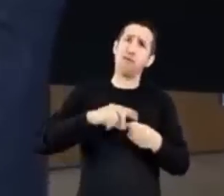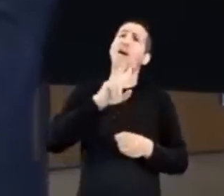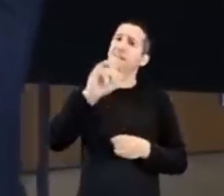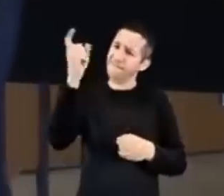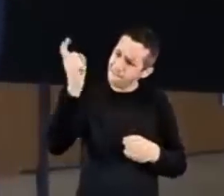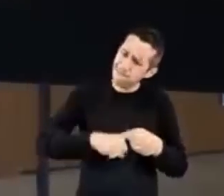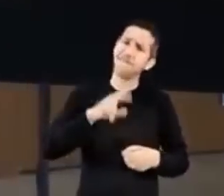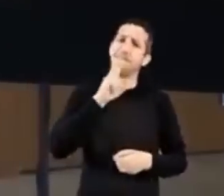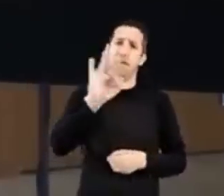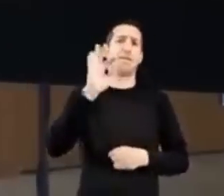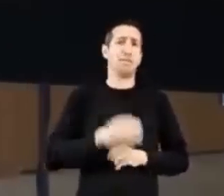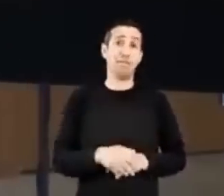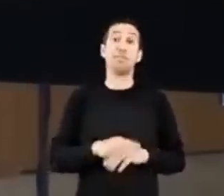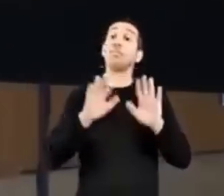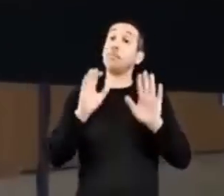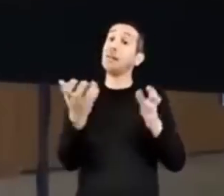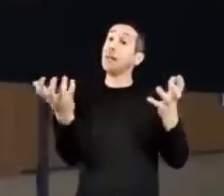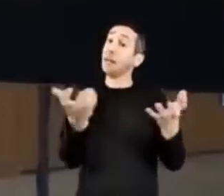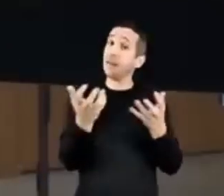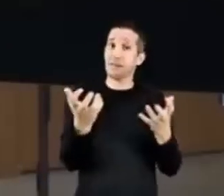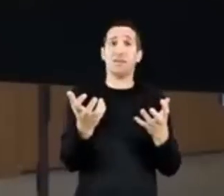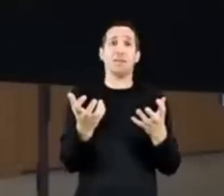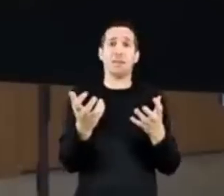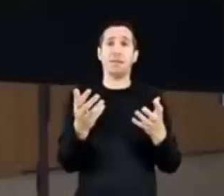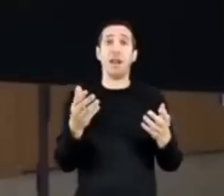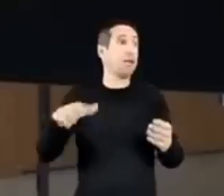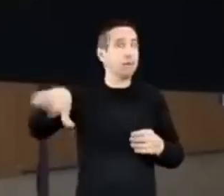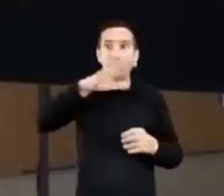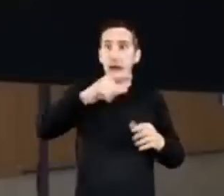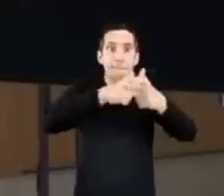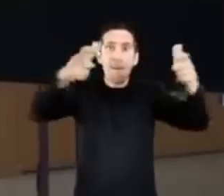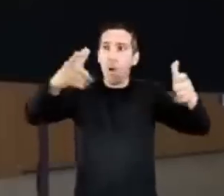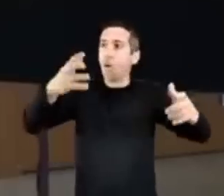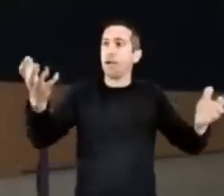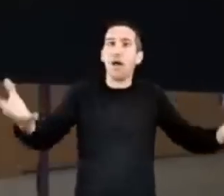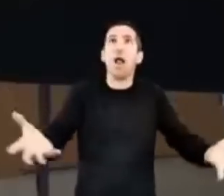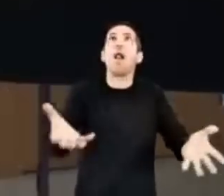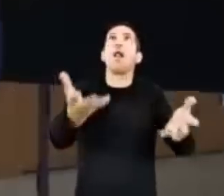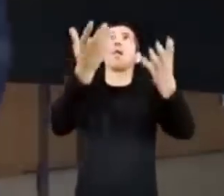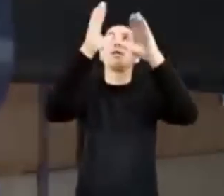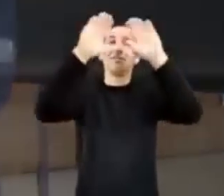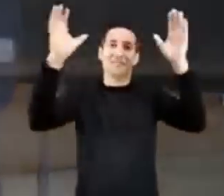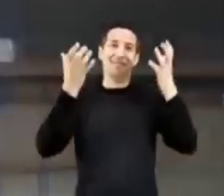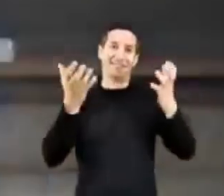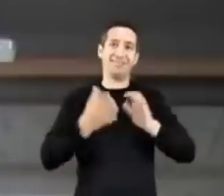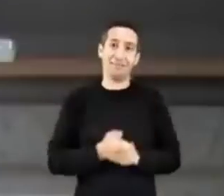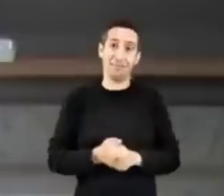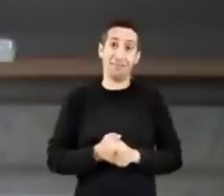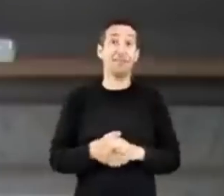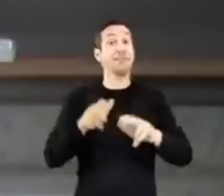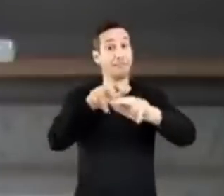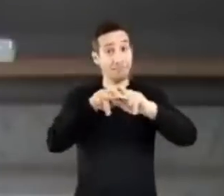mas ele gostaria de voltar e levar o máximo possível com ele é por isso que ele ainda está